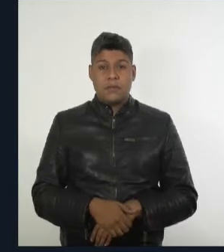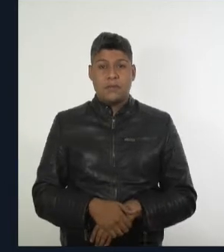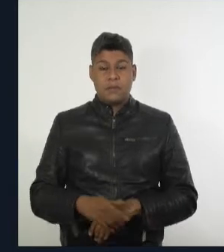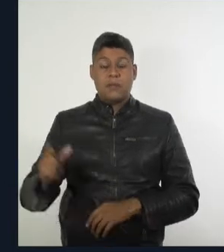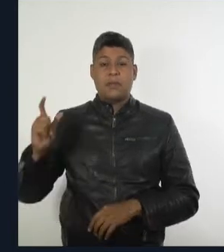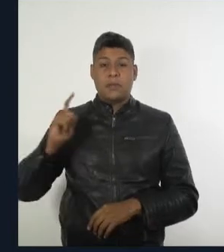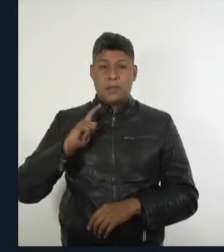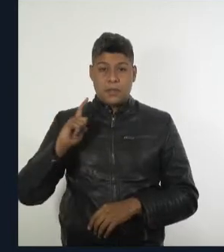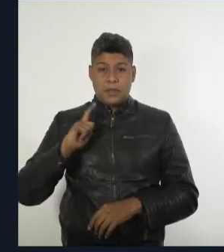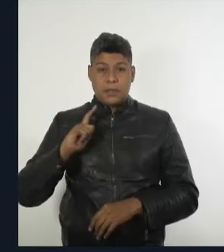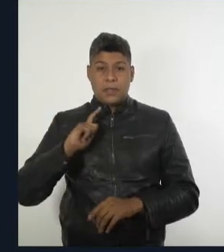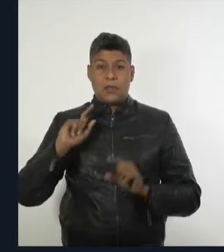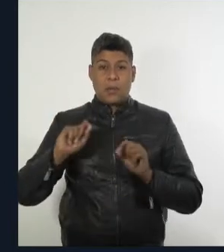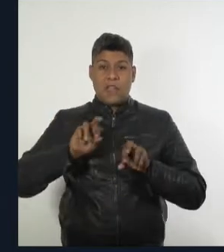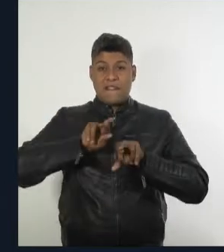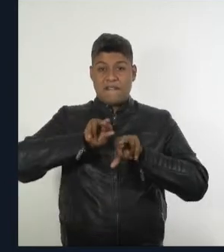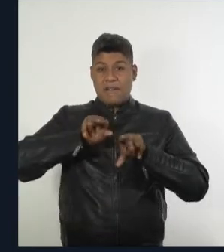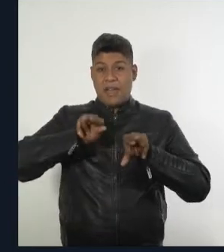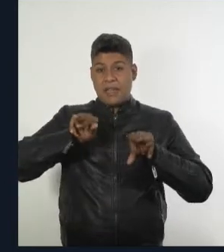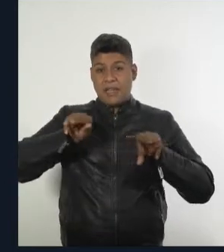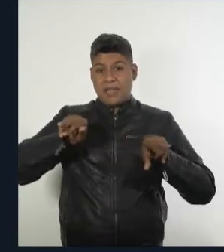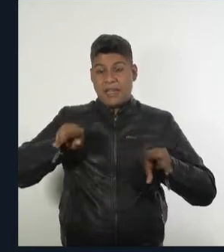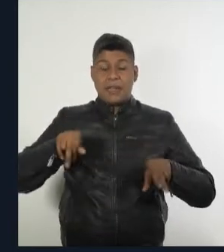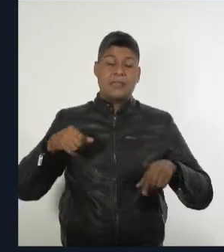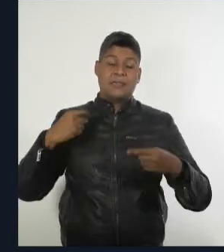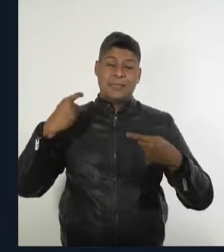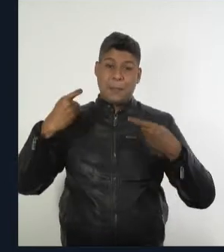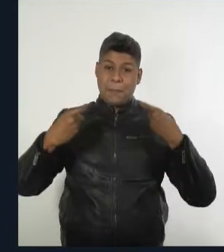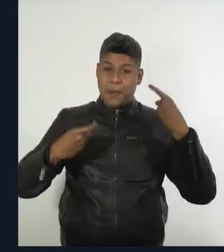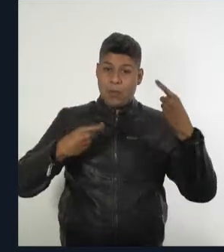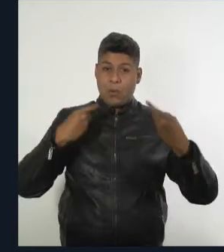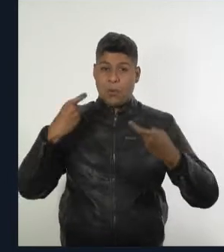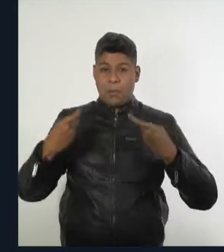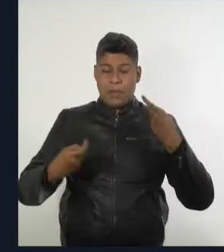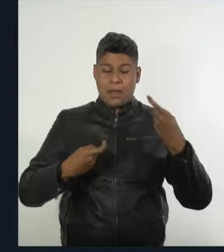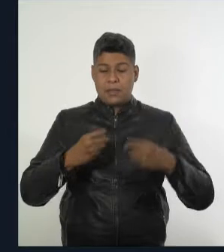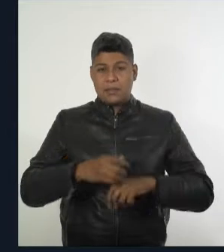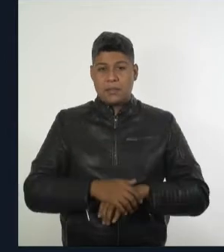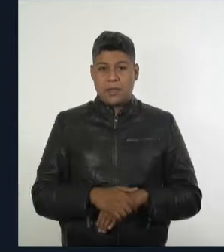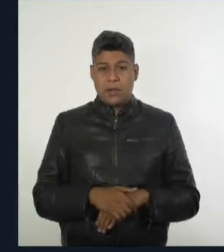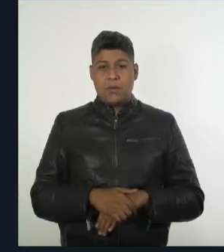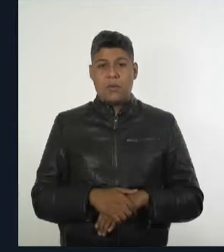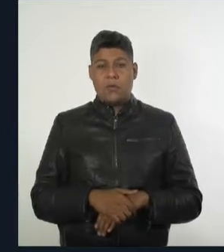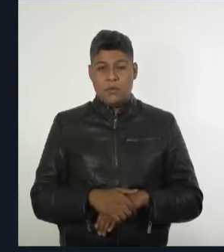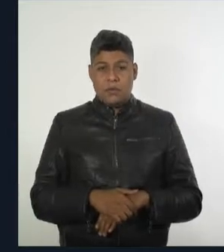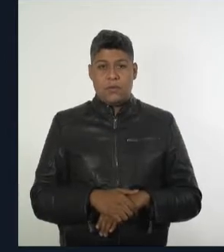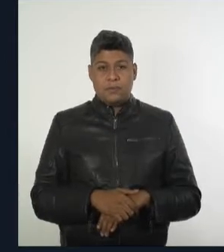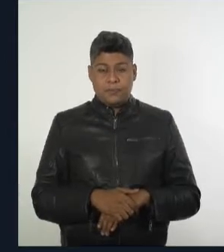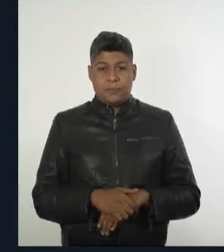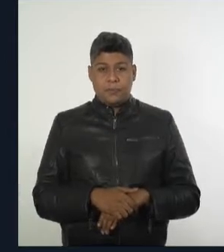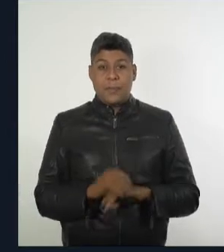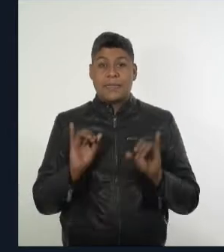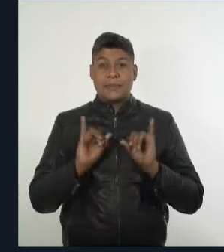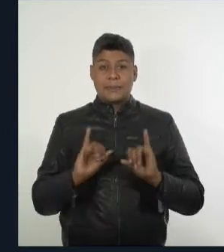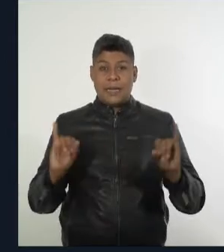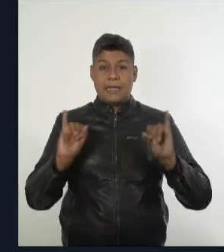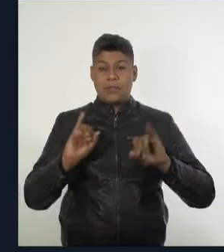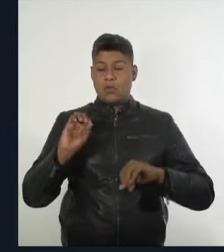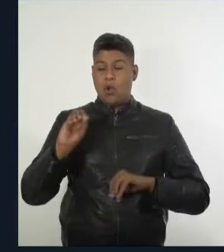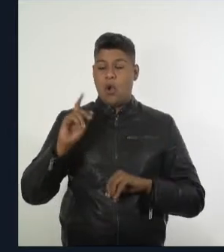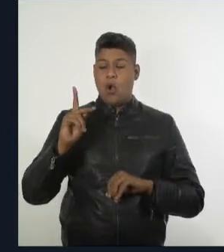Tivemos essas variantes de preocupação, né, segundo os dados da